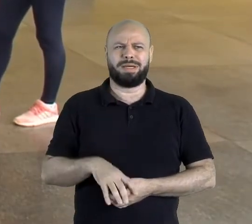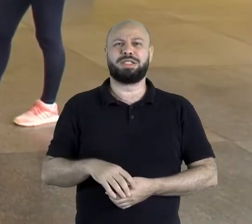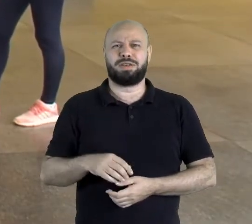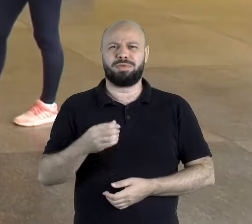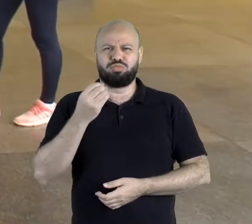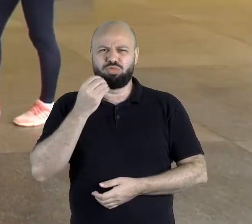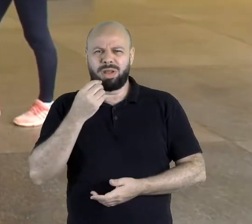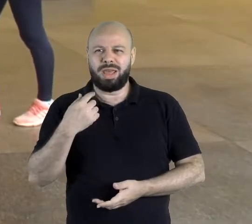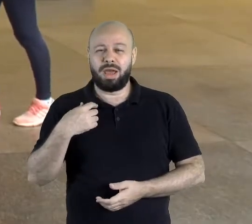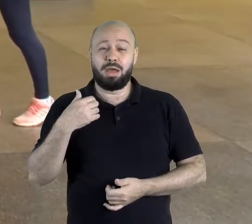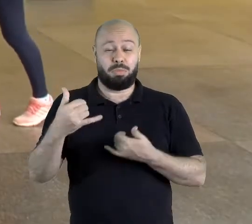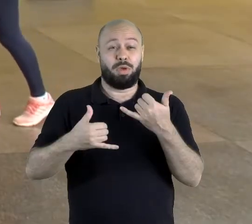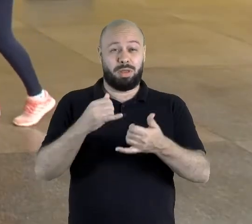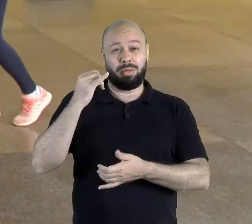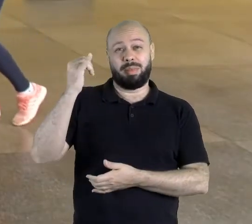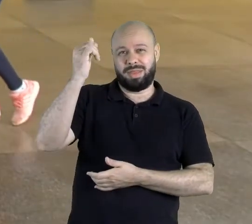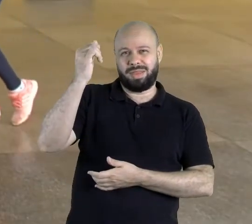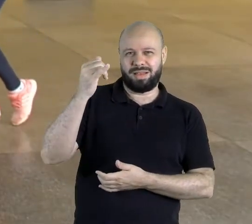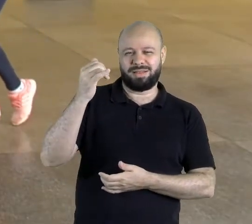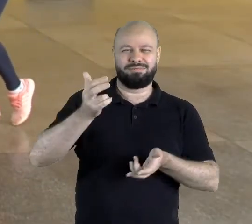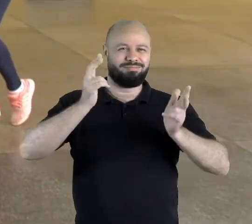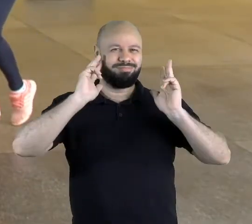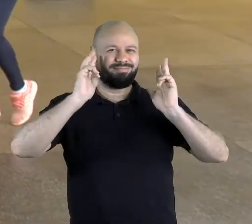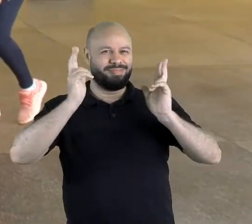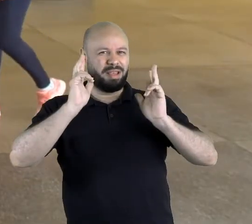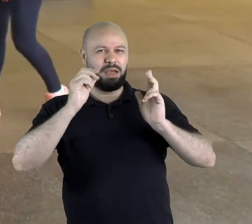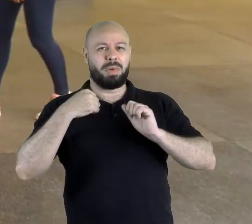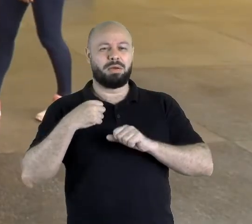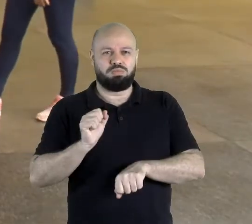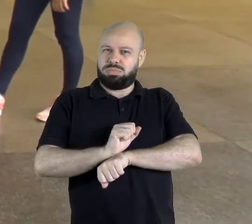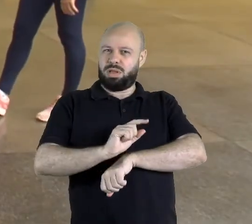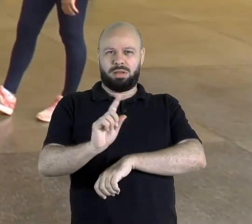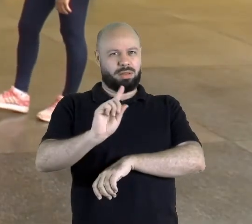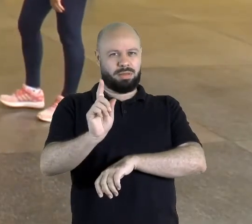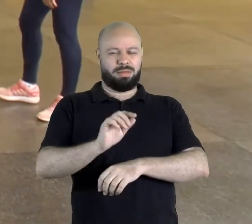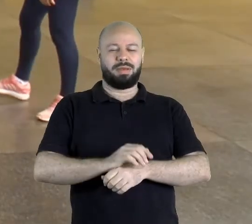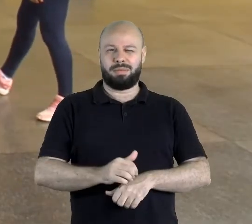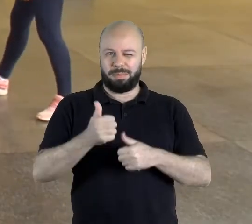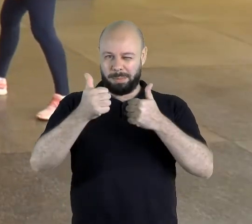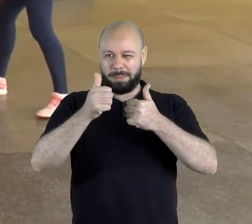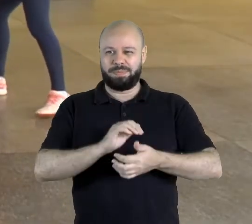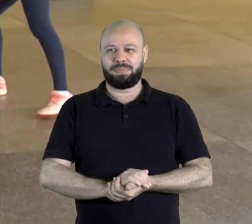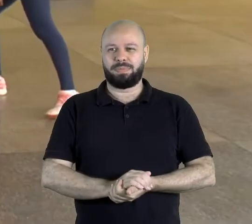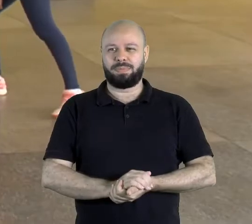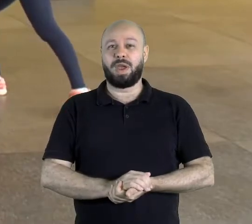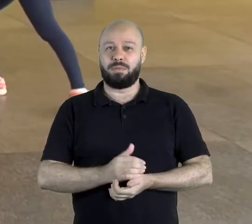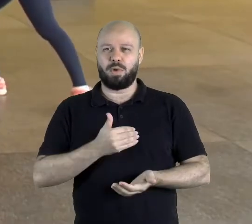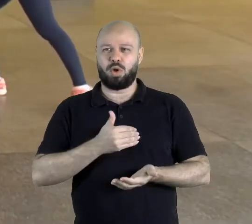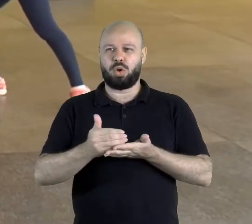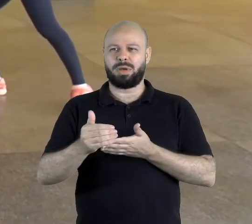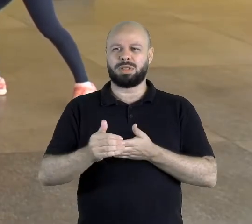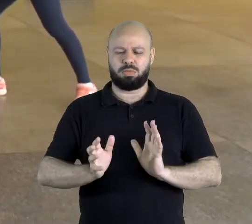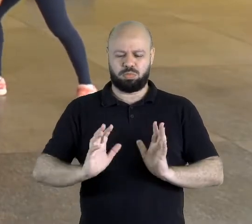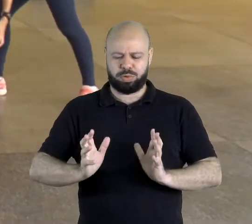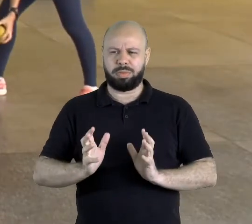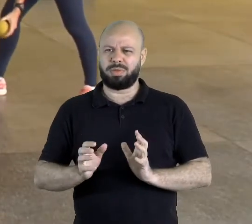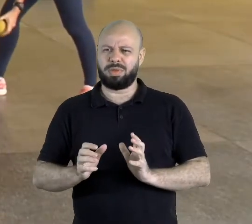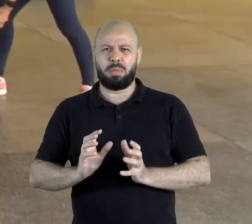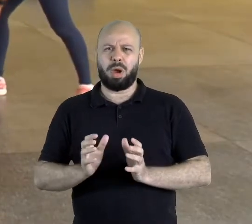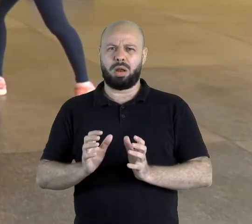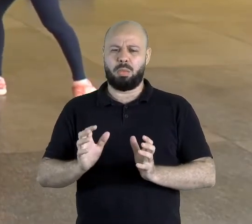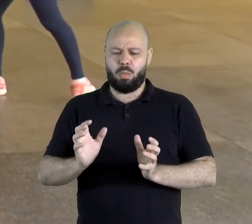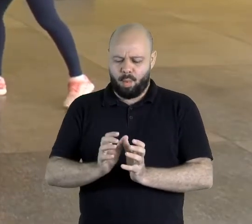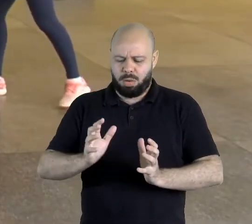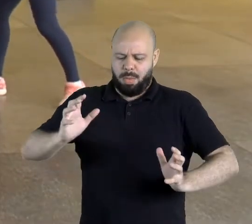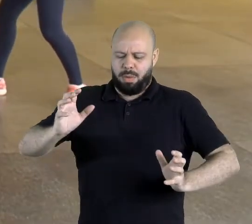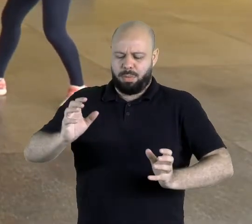importante é brincar, se divertir e não ficar parado, tudo bem? Vou começar com uma bola, tenho bolas de vários